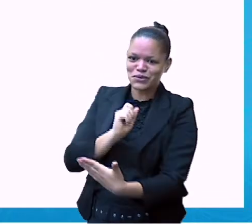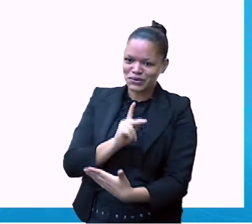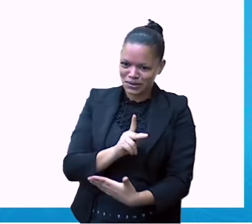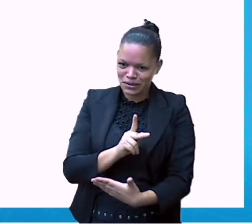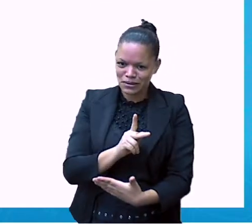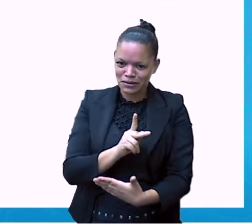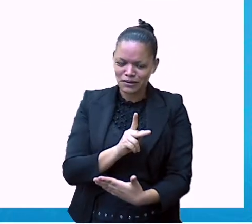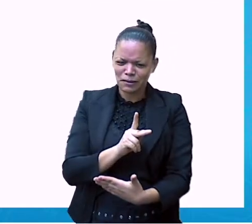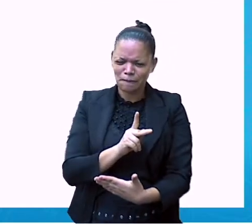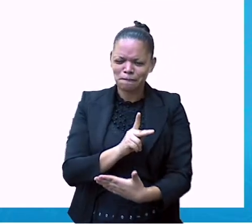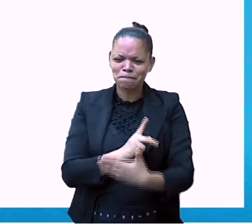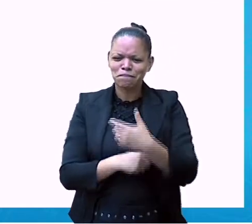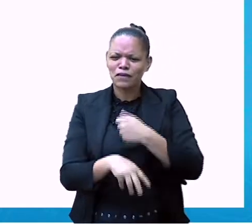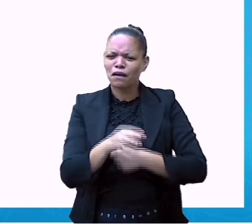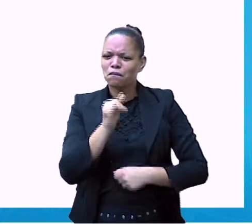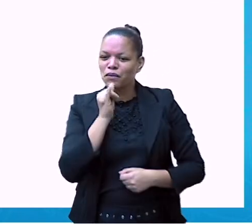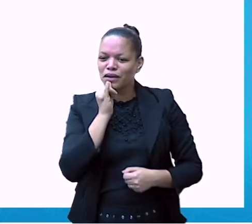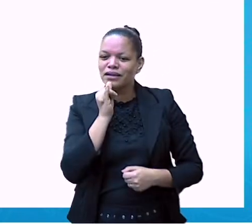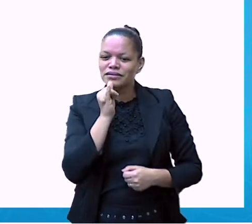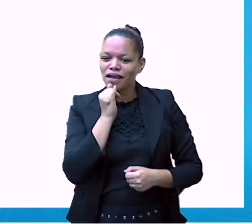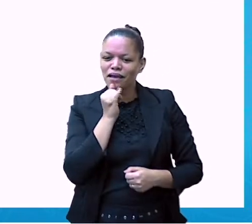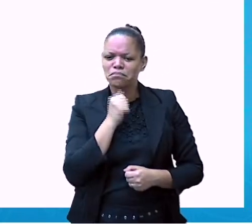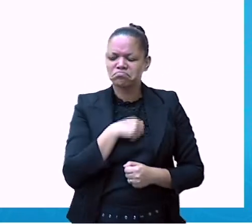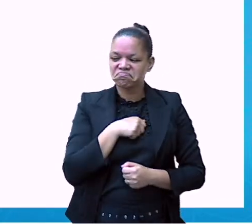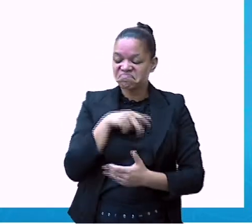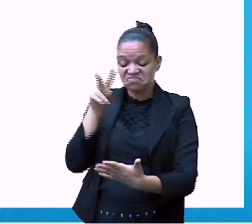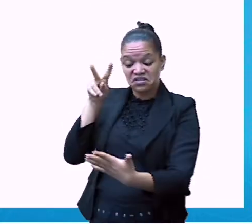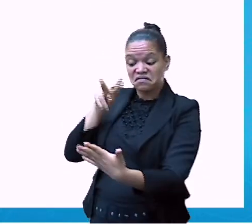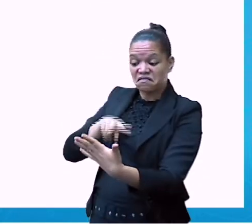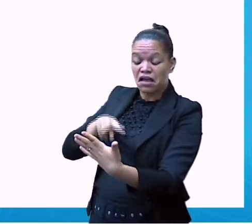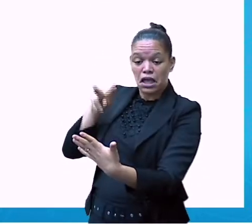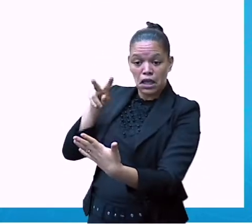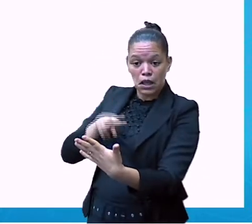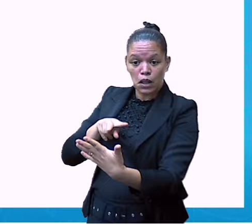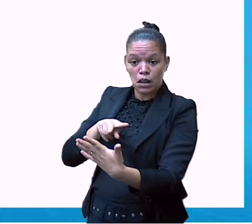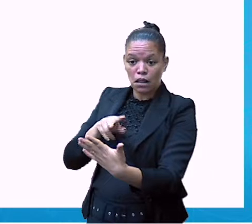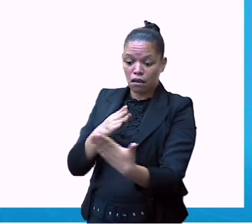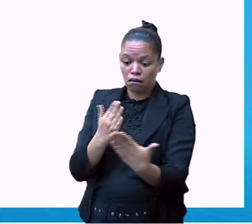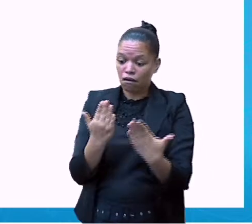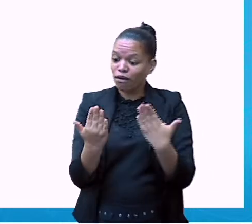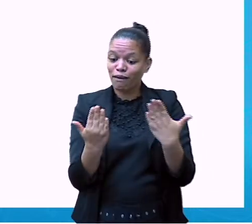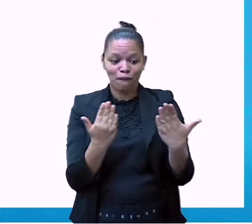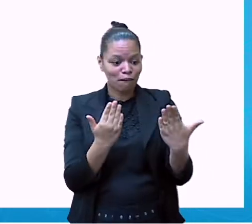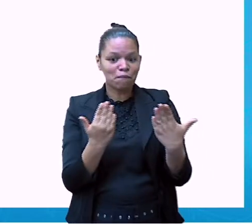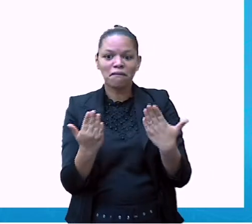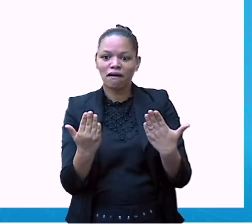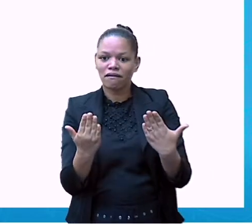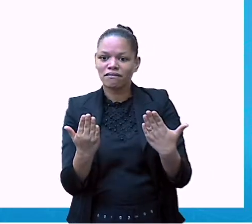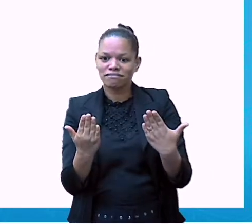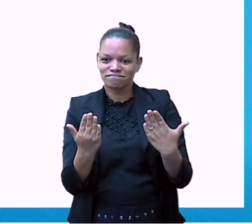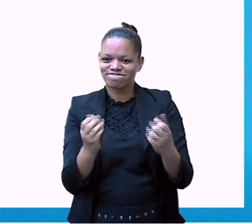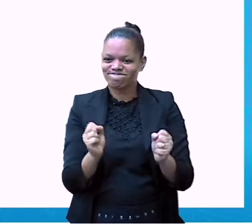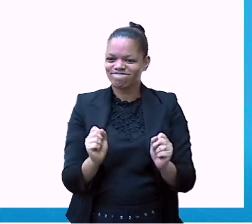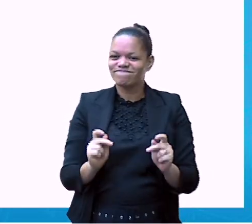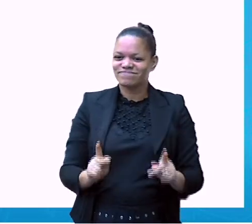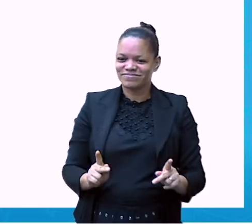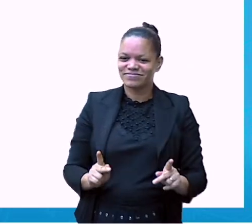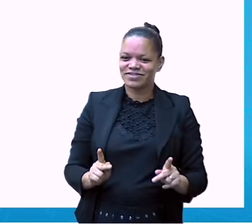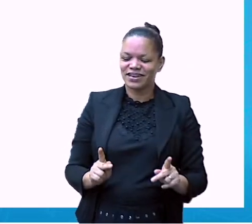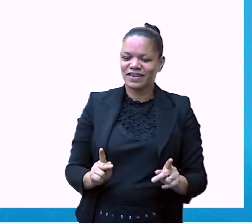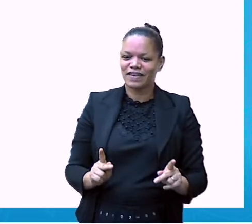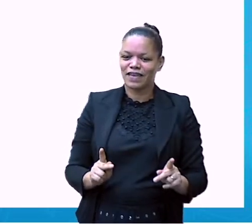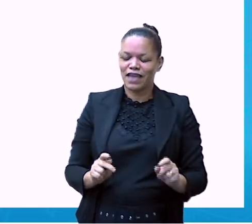eu leio aí o texto, que realmente é de outro jeito. Então, o texto, ele faz o quê?